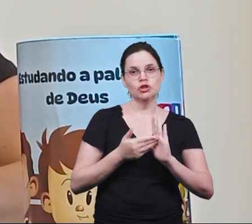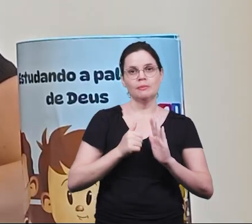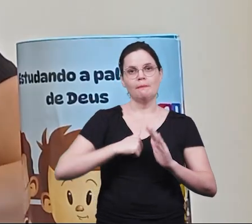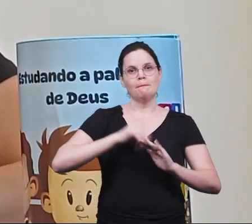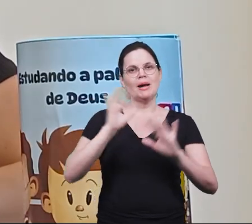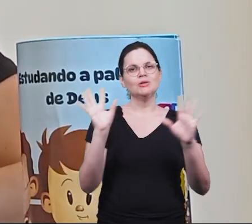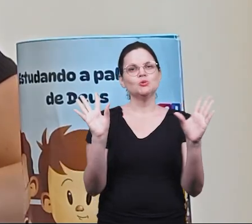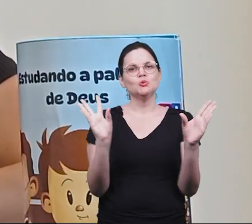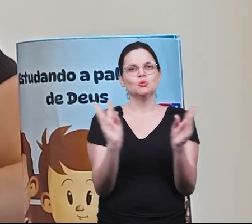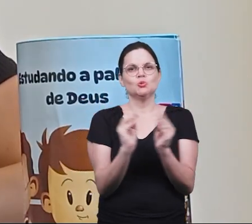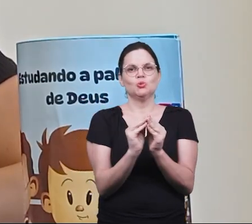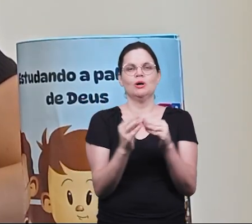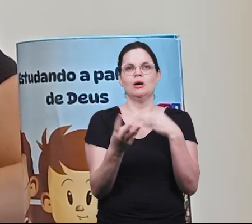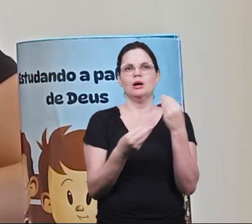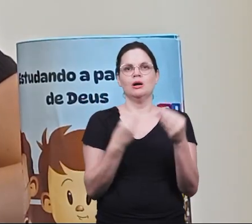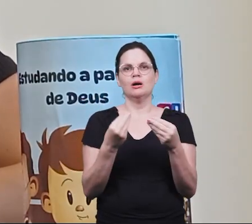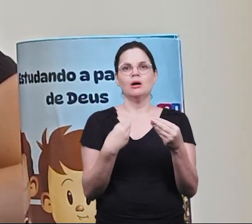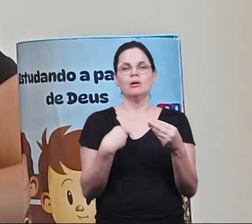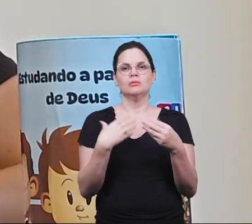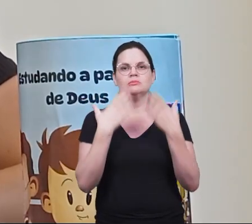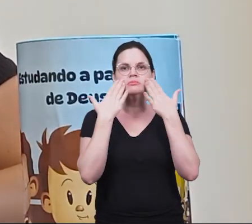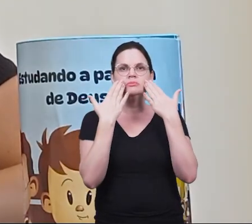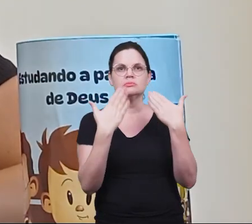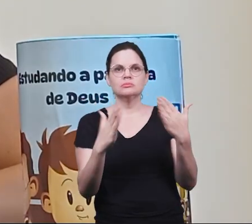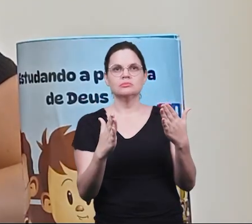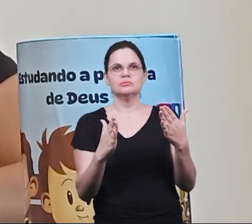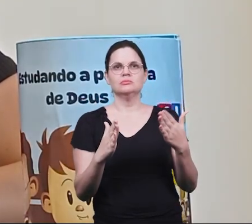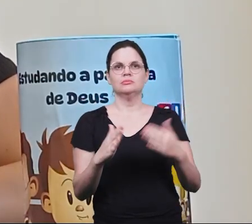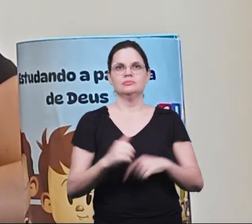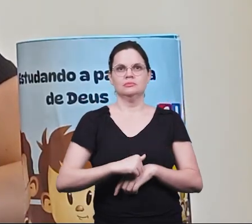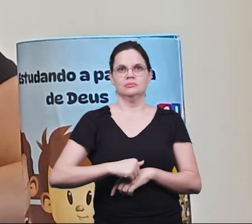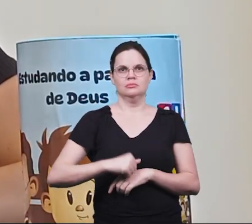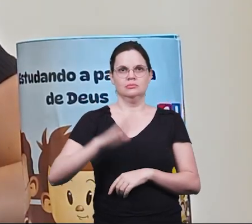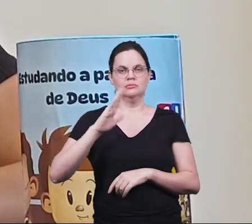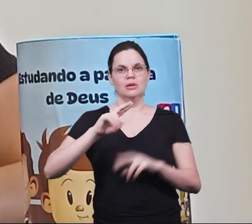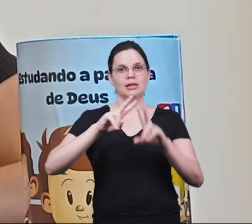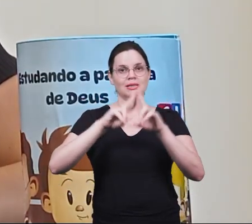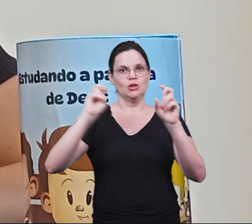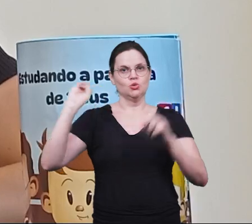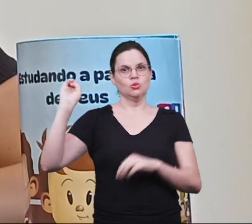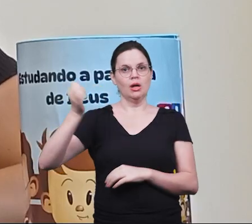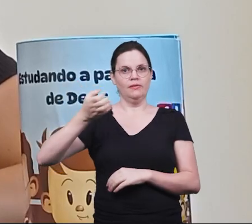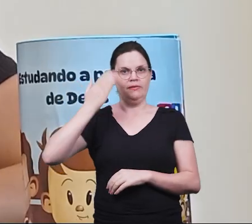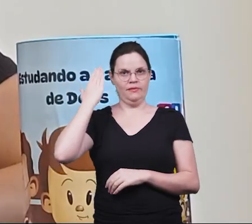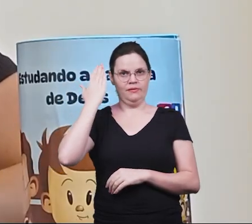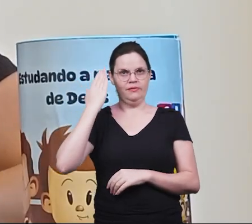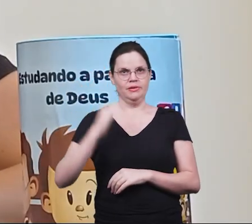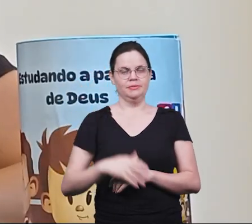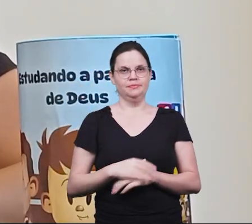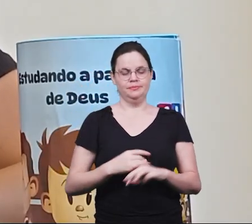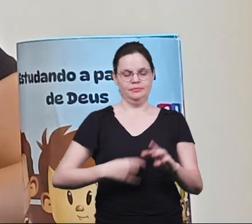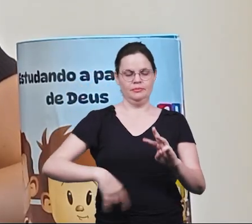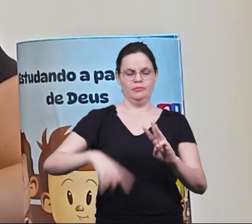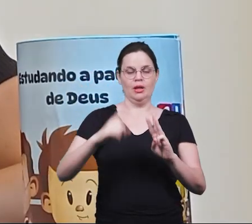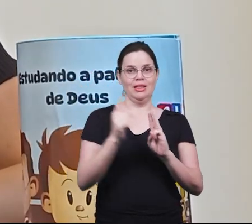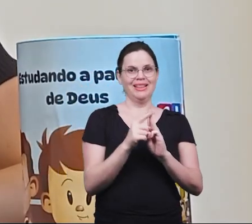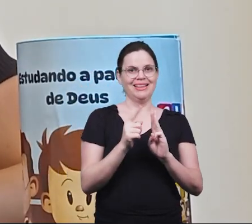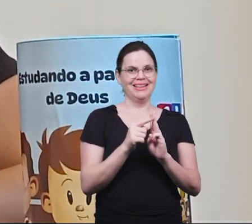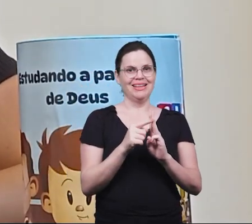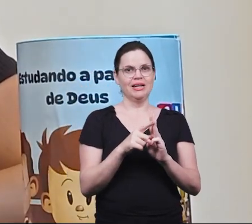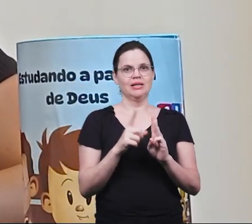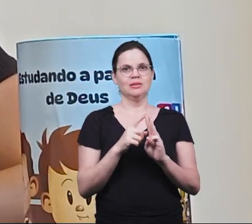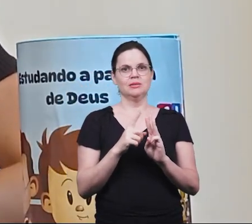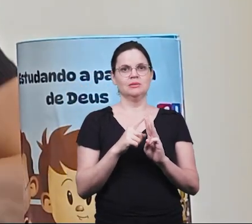história, como o inimigo se apresentou e falou com Jesus, e falaríamos sobre a revelação. Já o